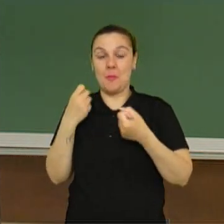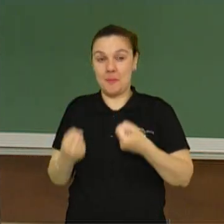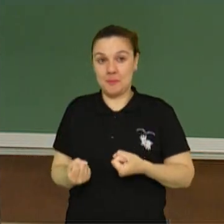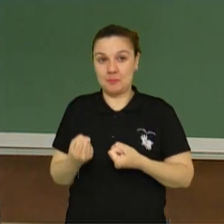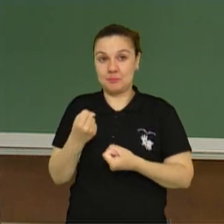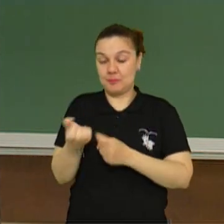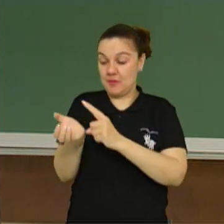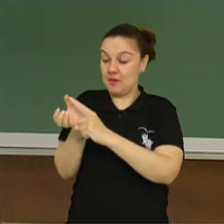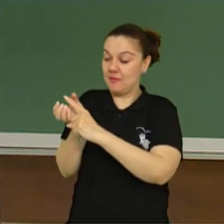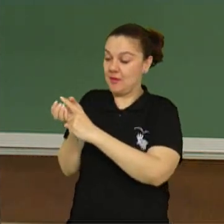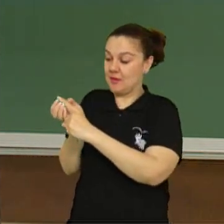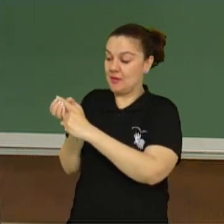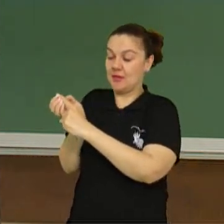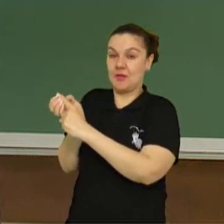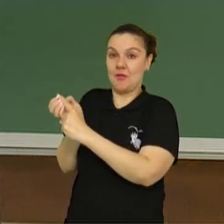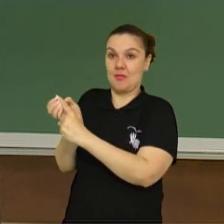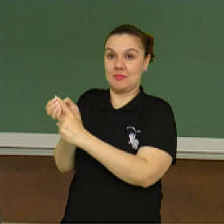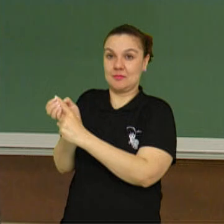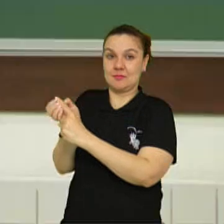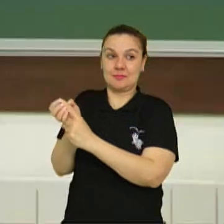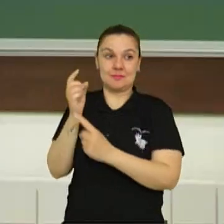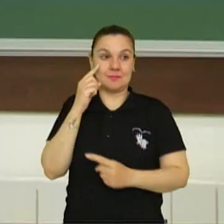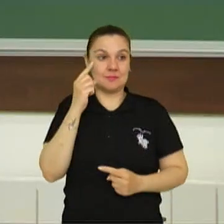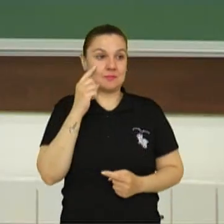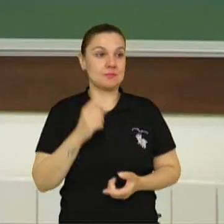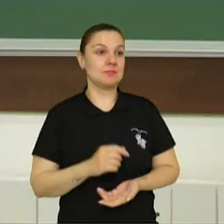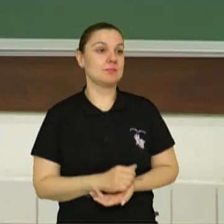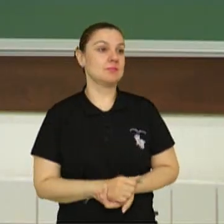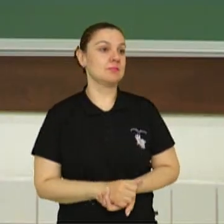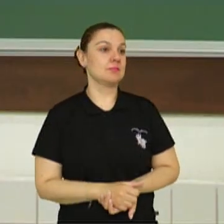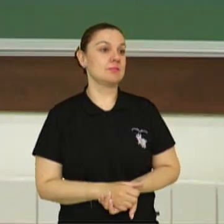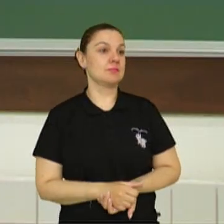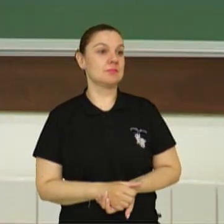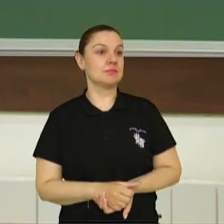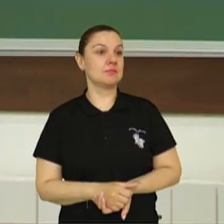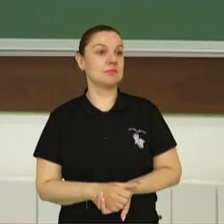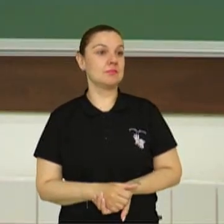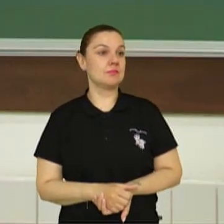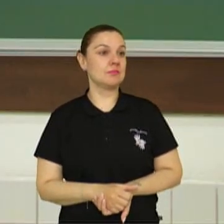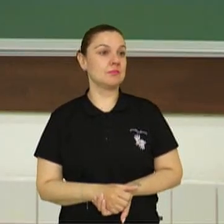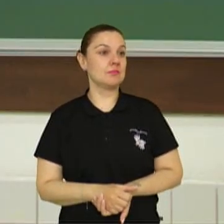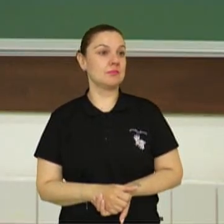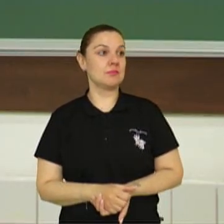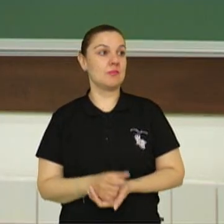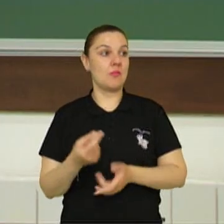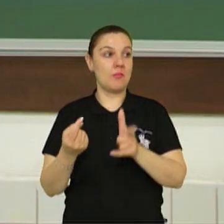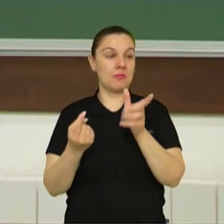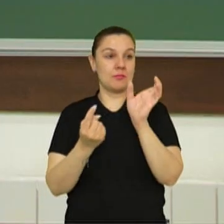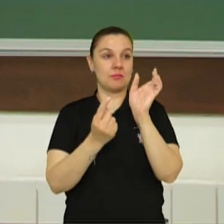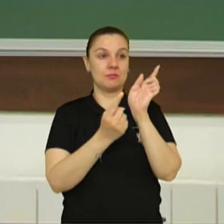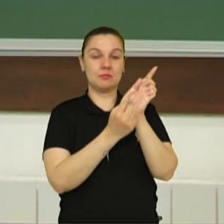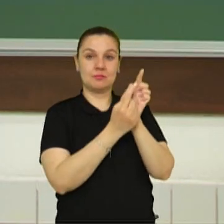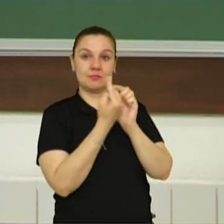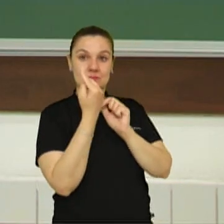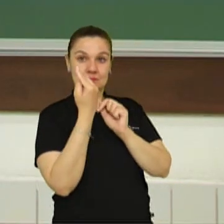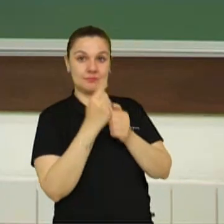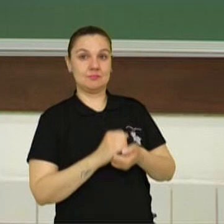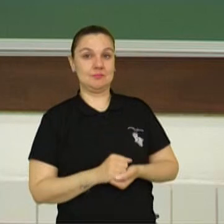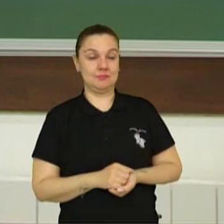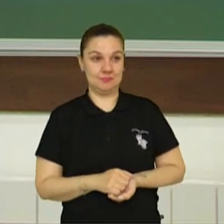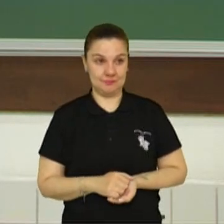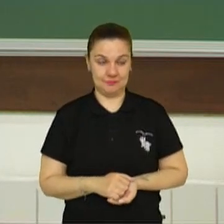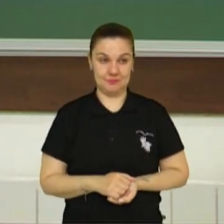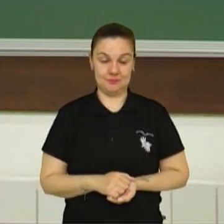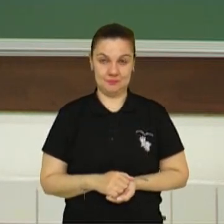Então, meu dedo indicador ele tem que encaixar na empunhadura, tá? Então, aqui, ó, eu tenho que encaixar meu dedo aqui,